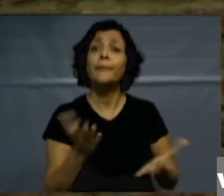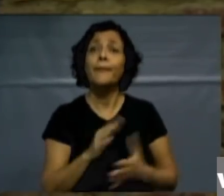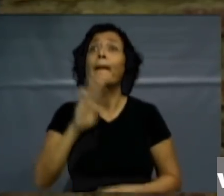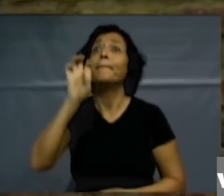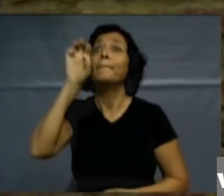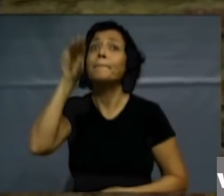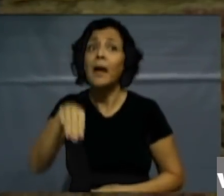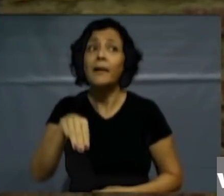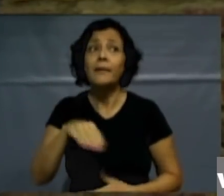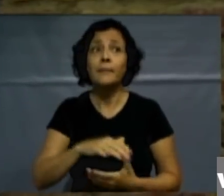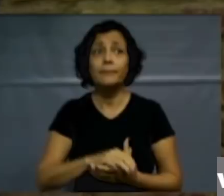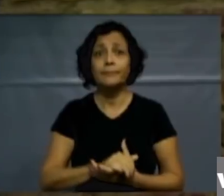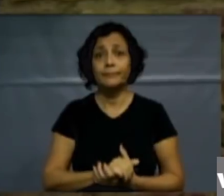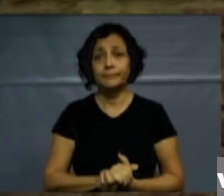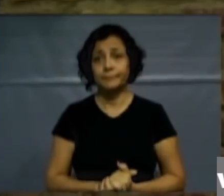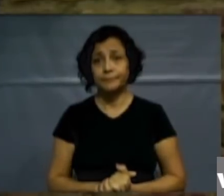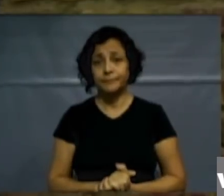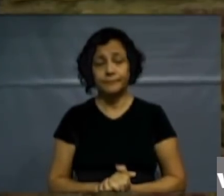Voltou?